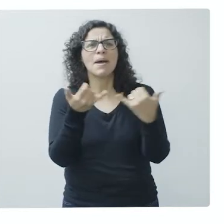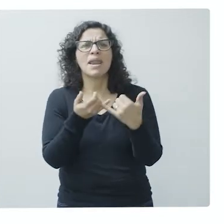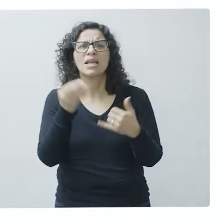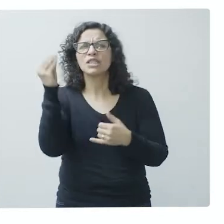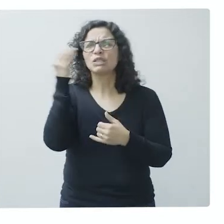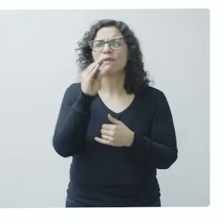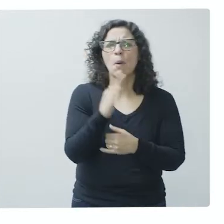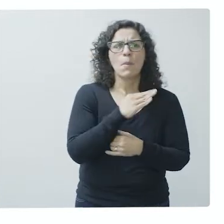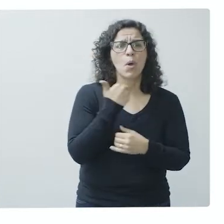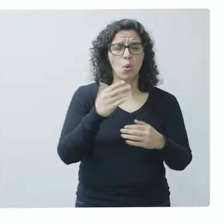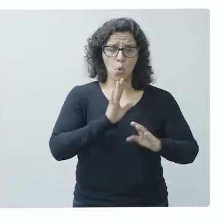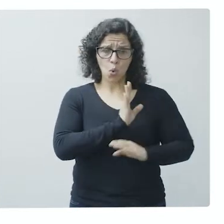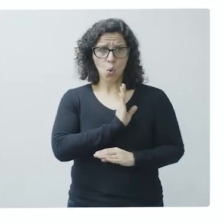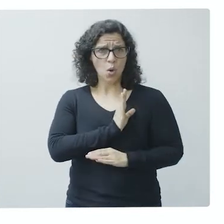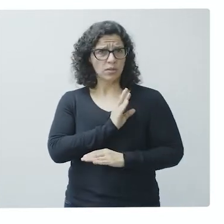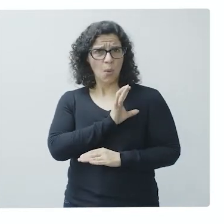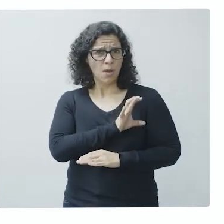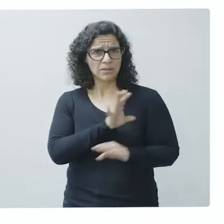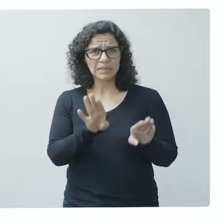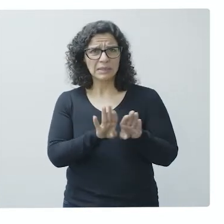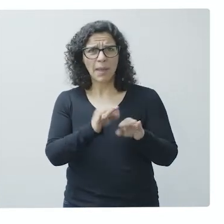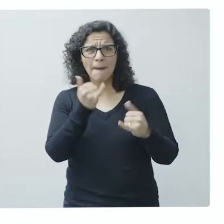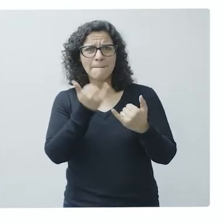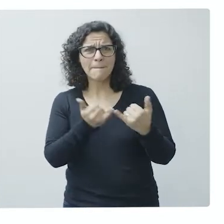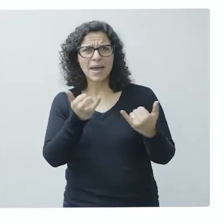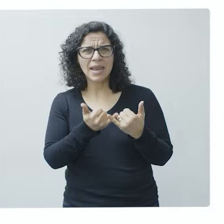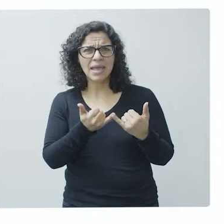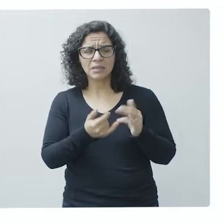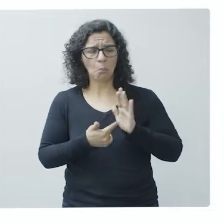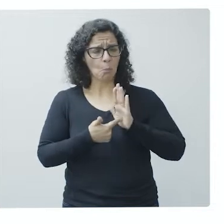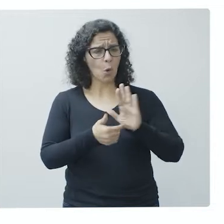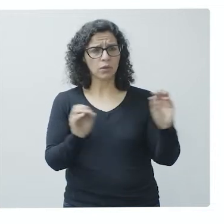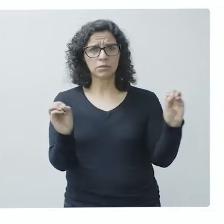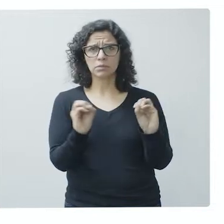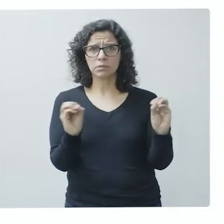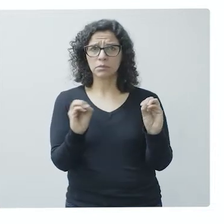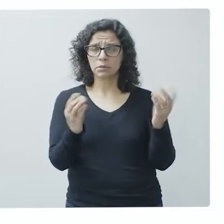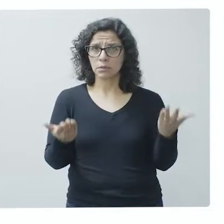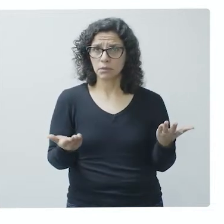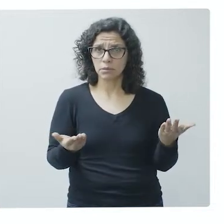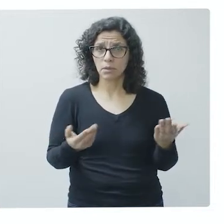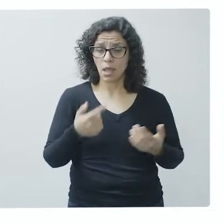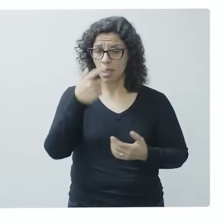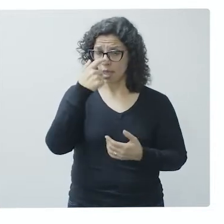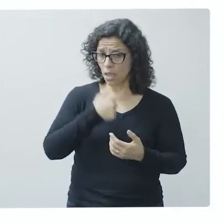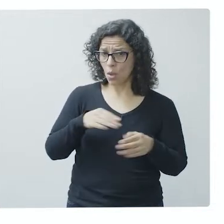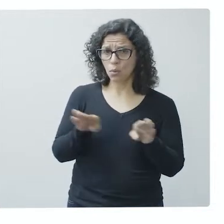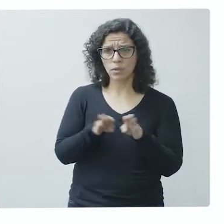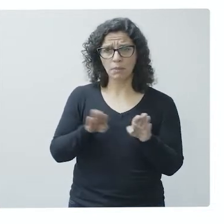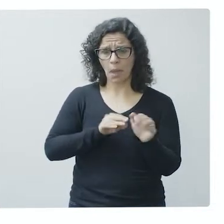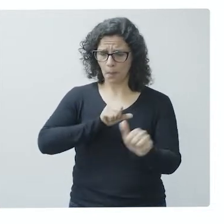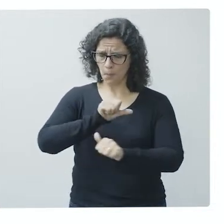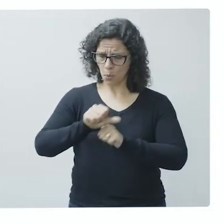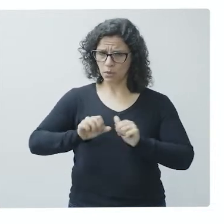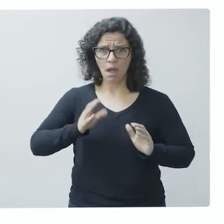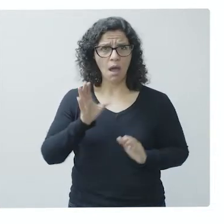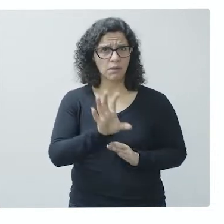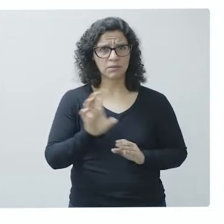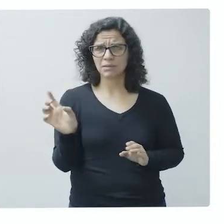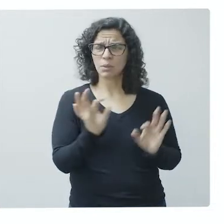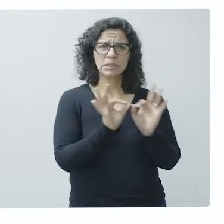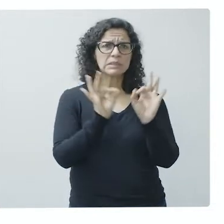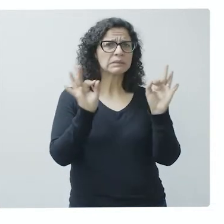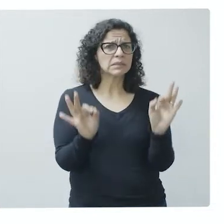Eu não tinha este coração que nem se mostra. Eu não dei por esta mudança, tão